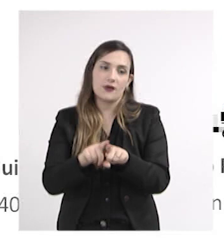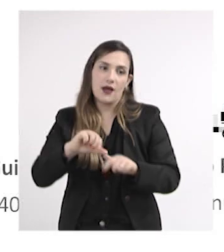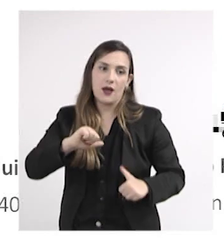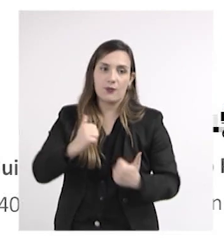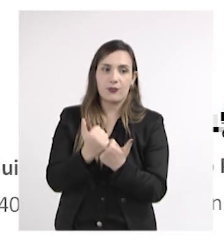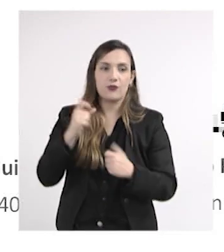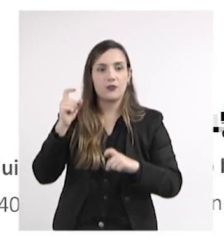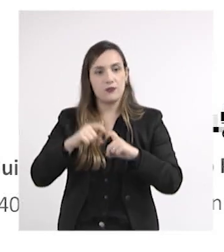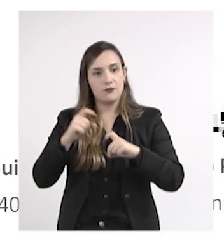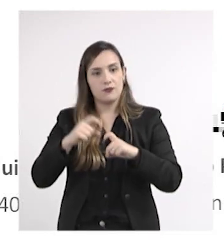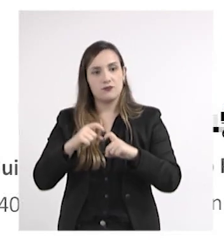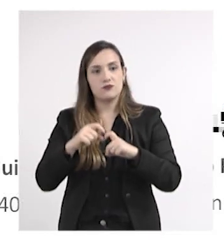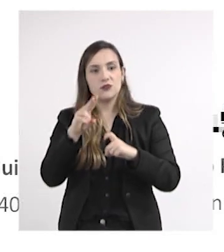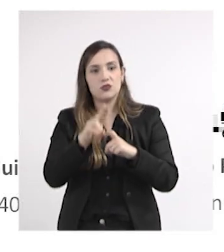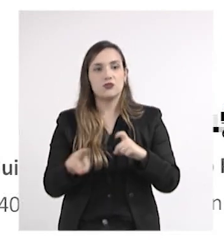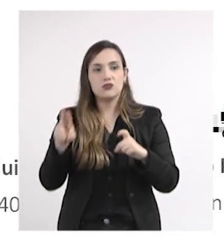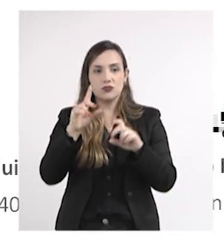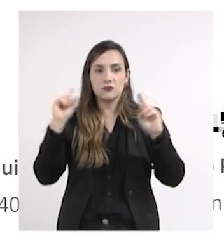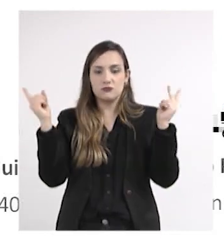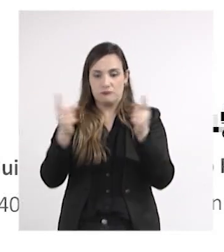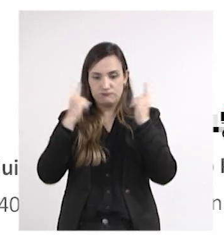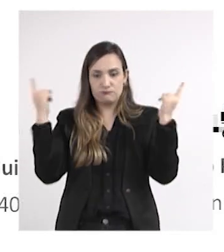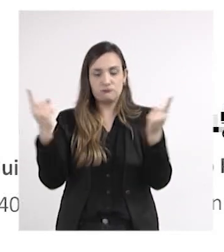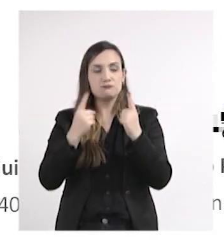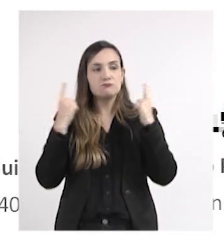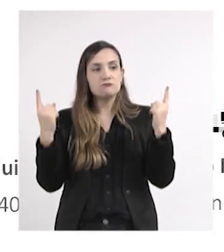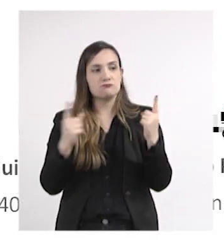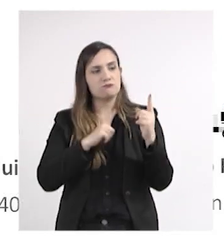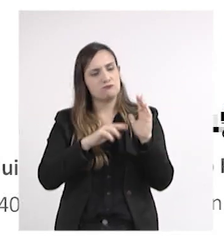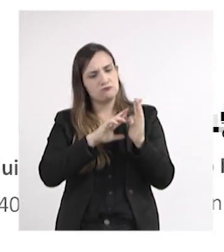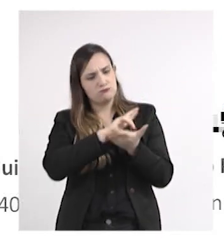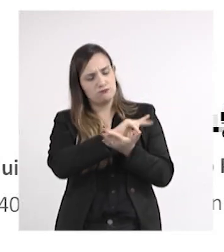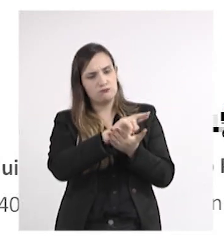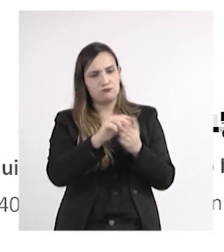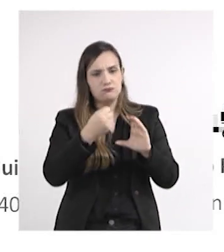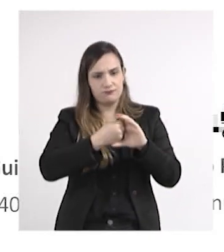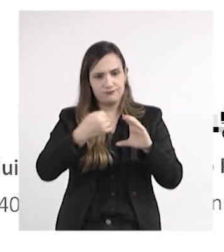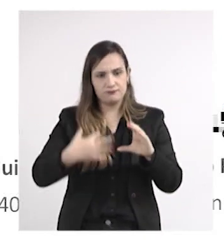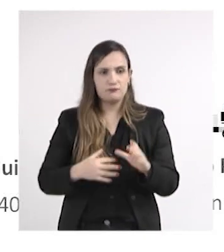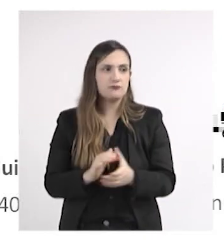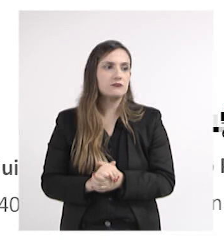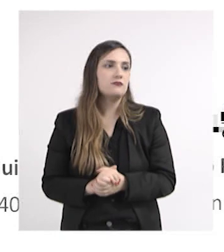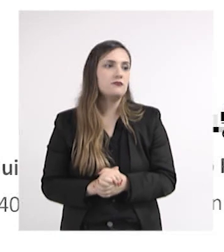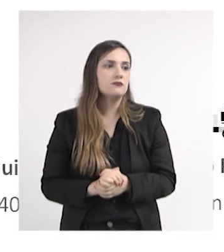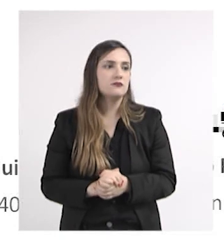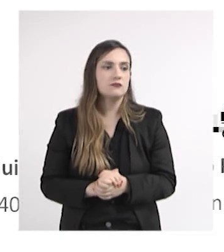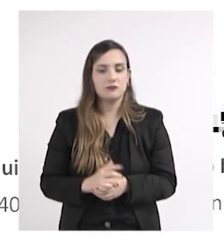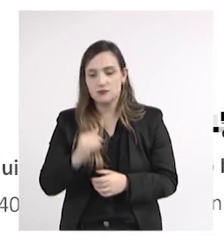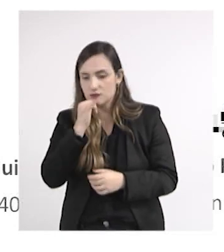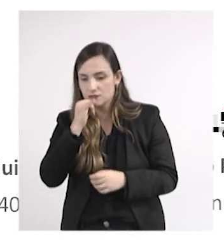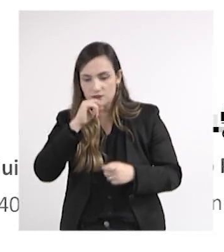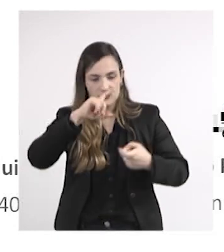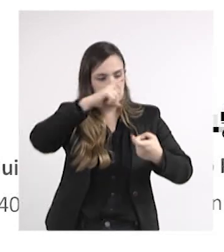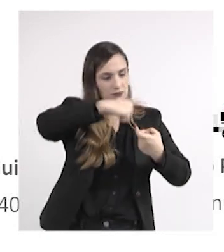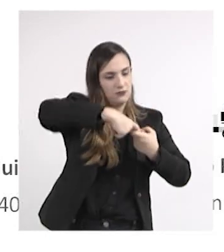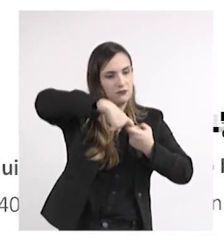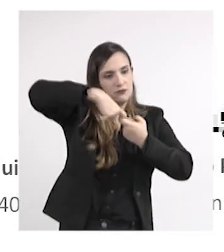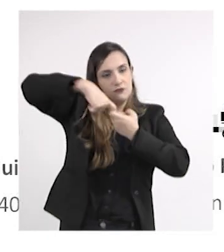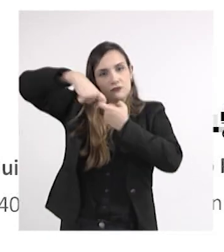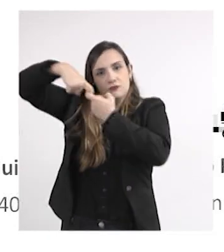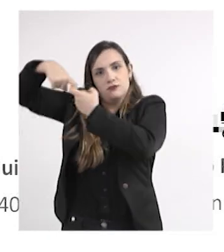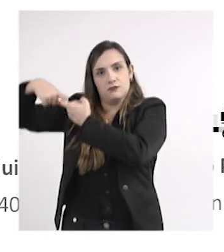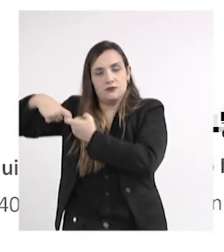por veículos de características diversas, tipo CID, guincho leve e guincho pesado, para os quais